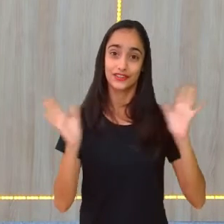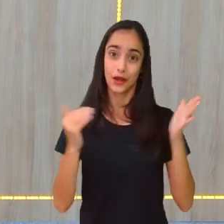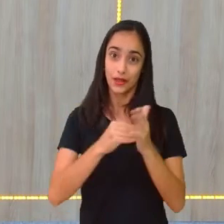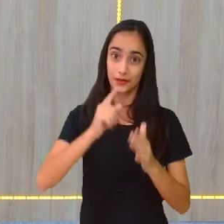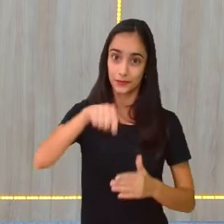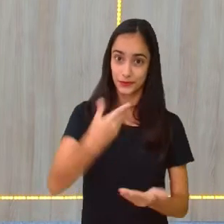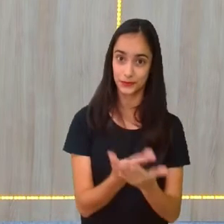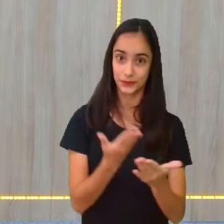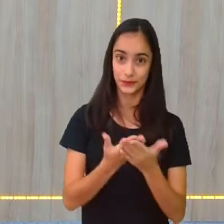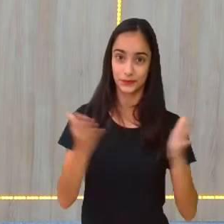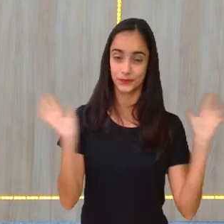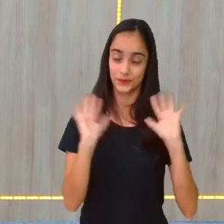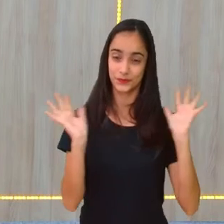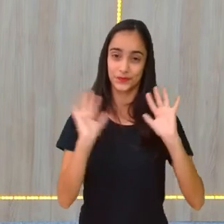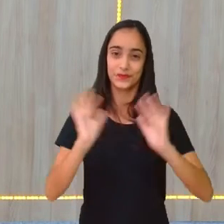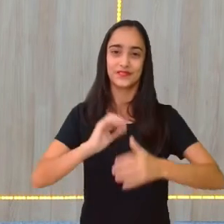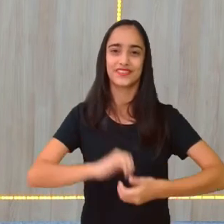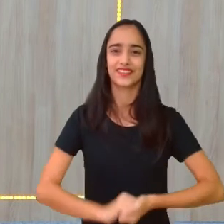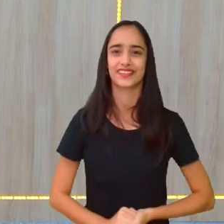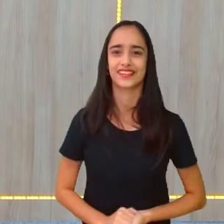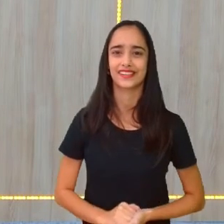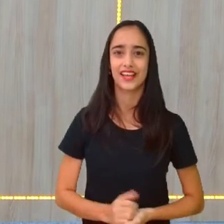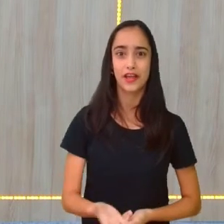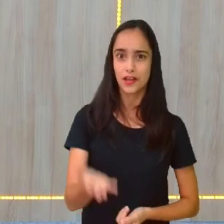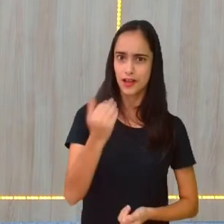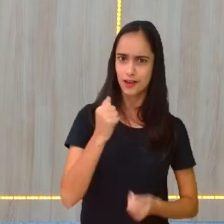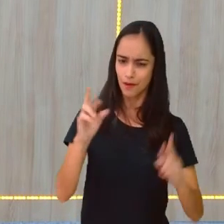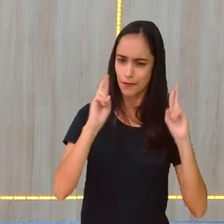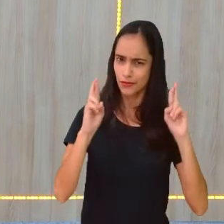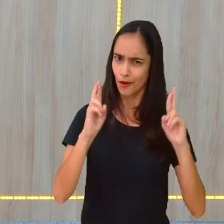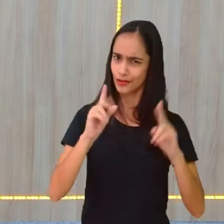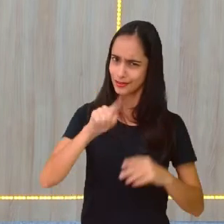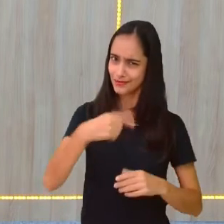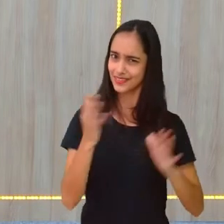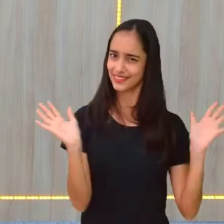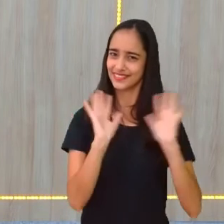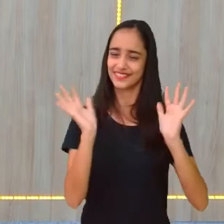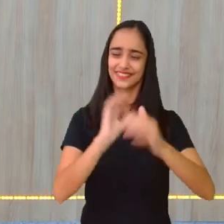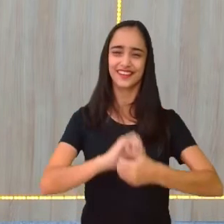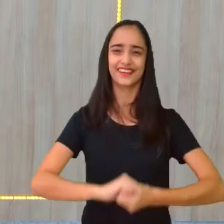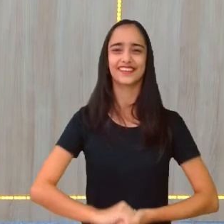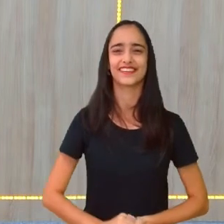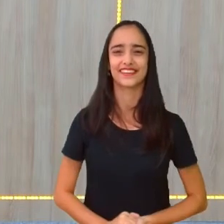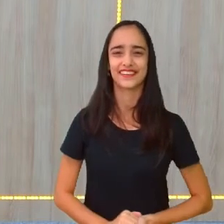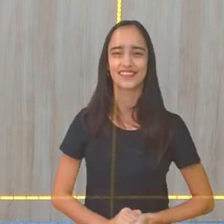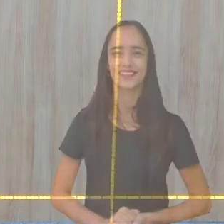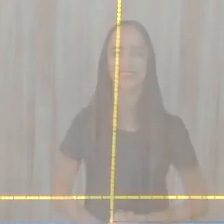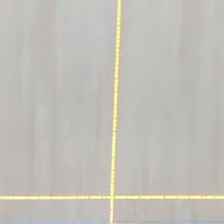pessoal. Até a nossa próxima aula. E vamos torcer mais tarde. Tchau, tchau.